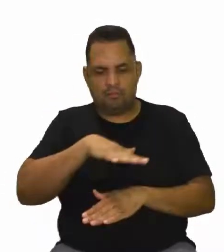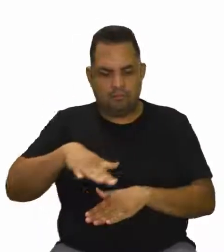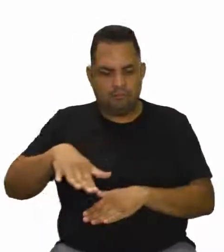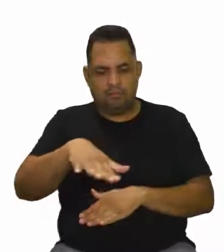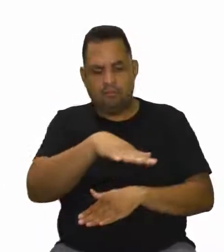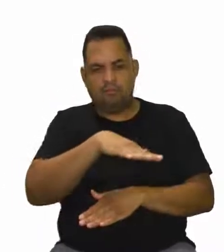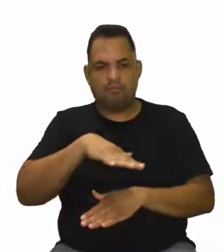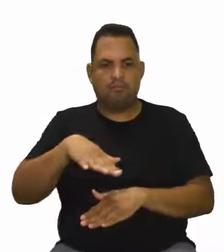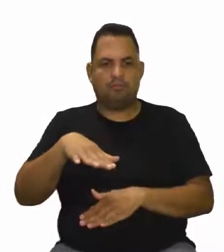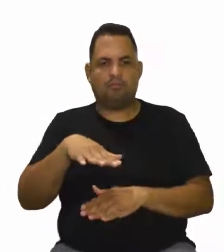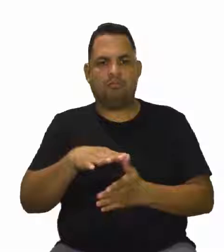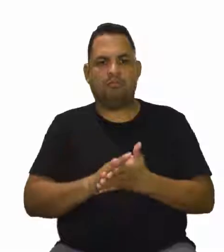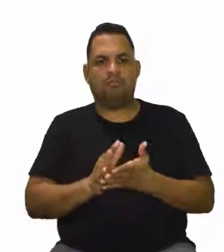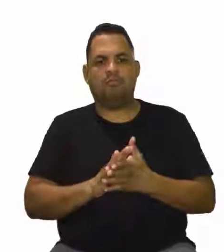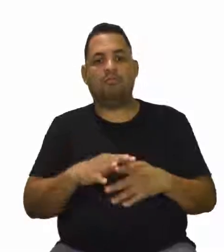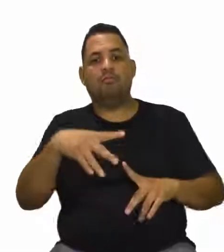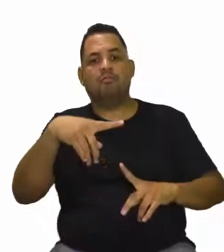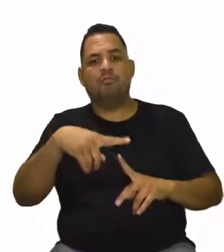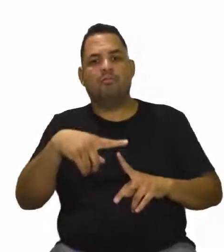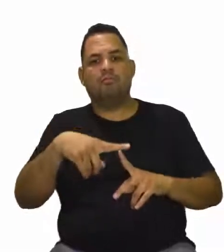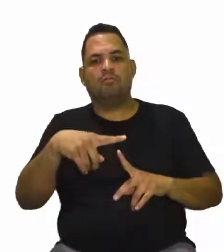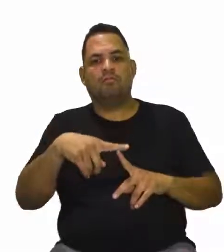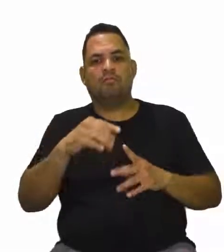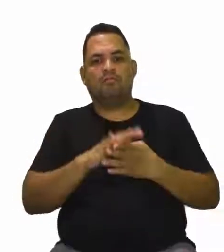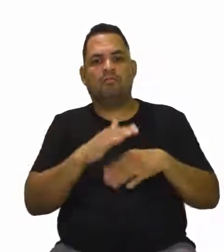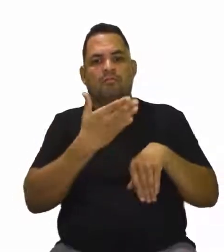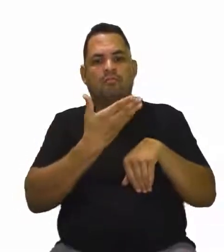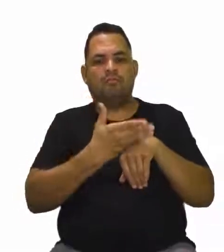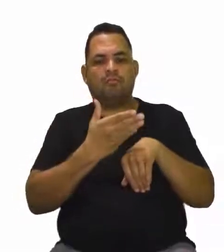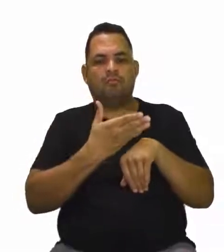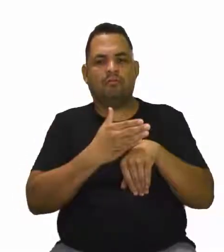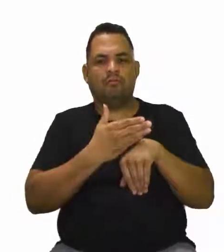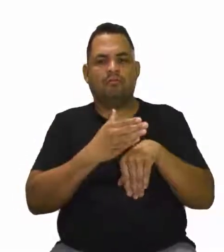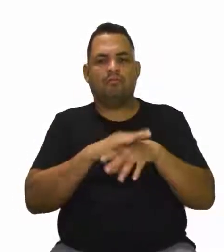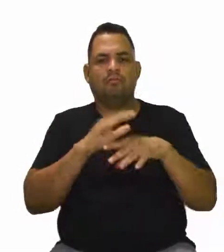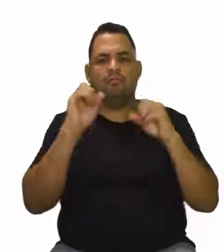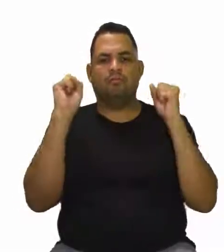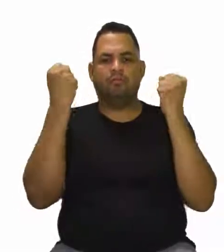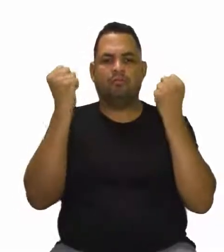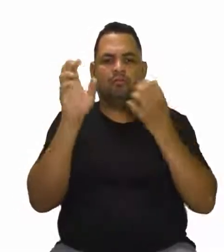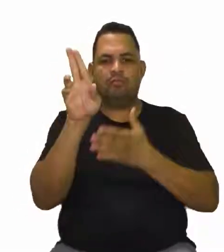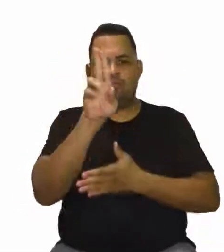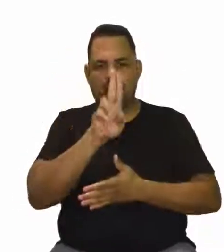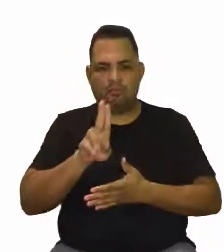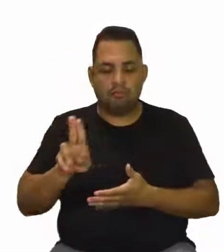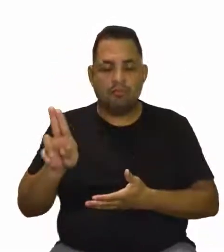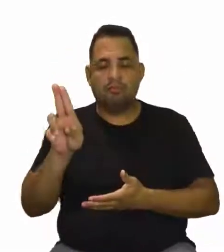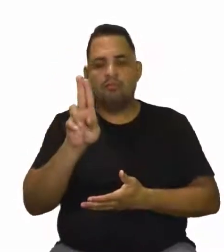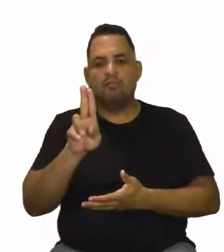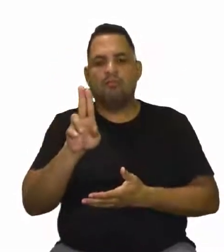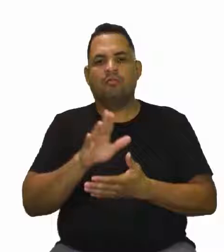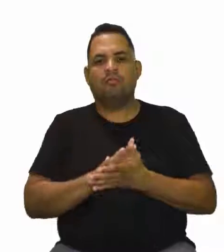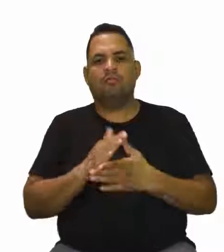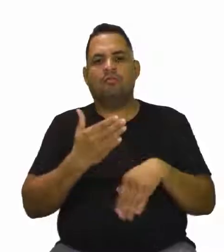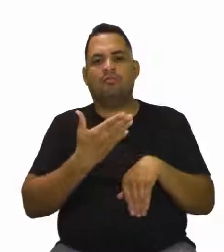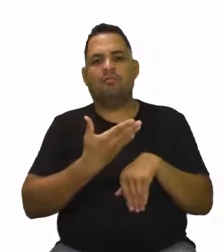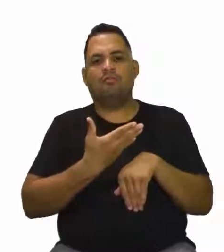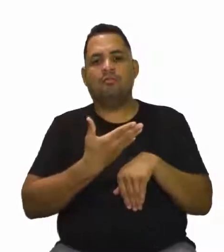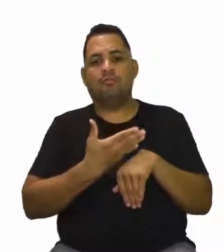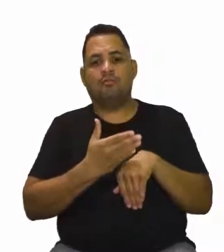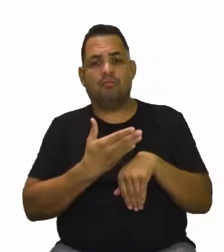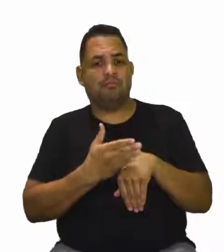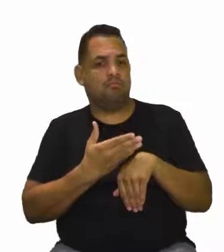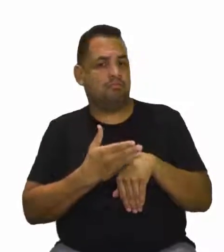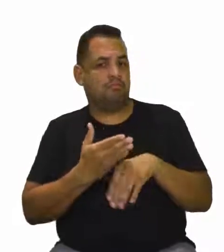equipamentos, espaços e os tipos de exercício físico